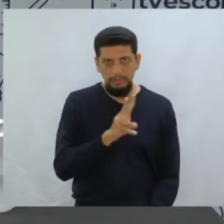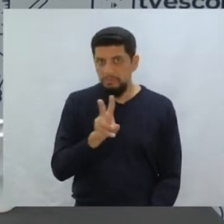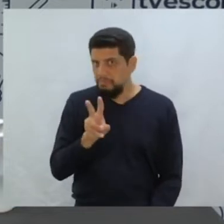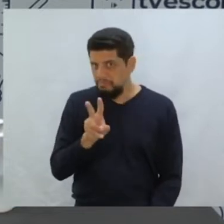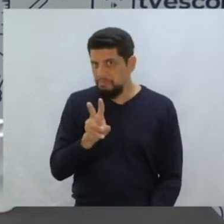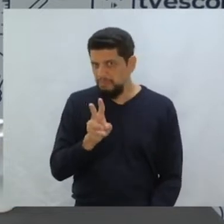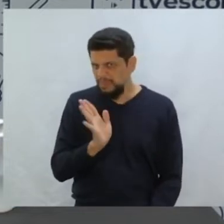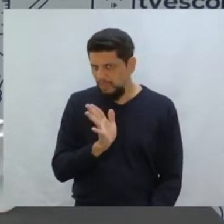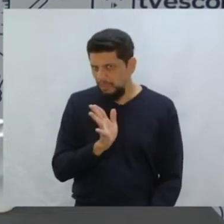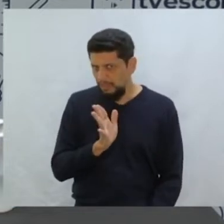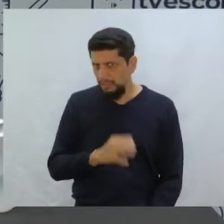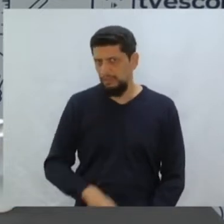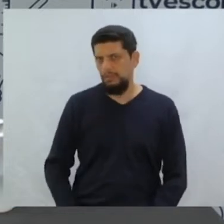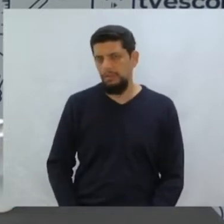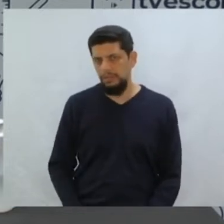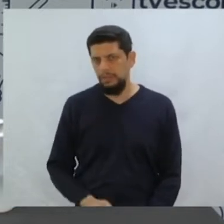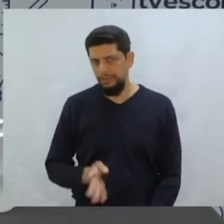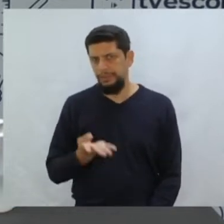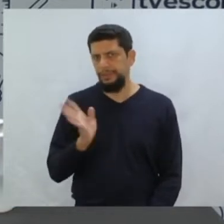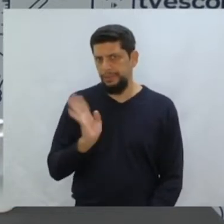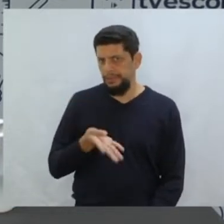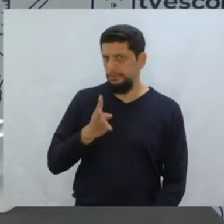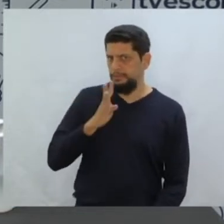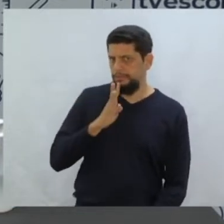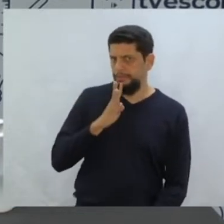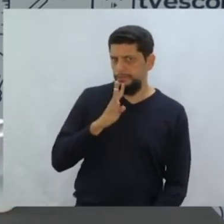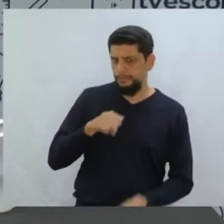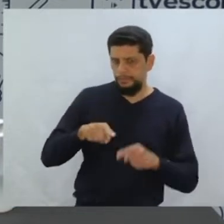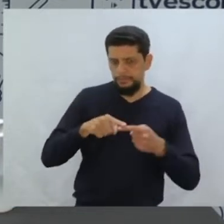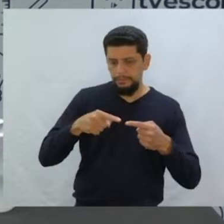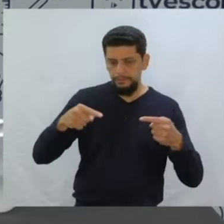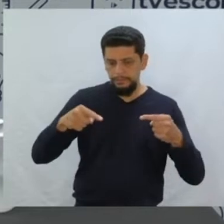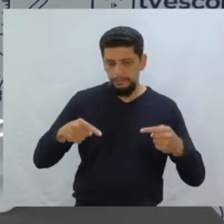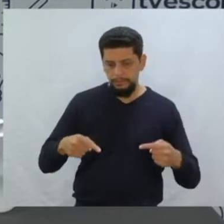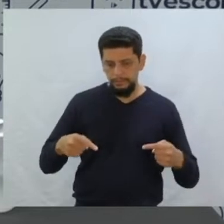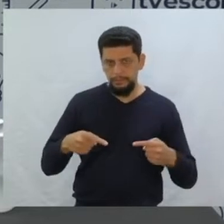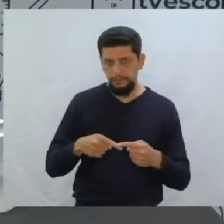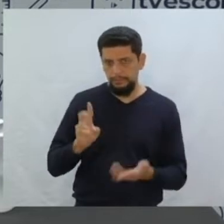você já viu alguma dessas? Será que você já conhece?